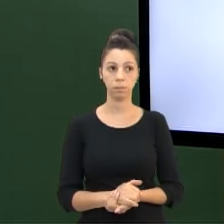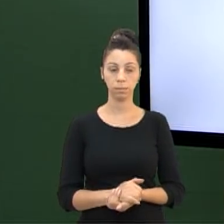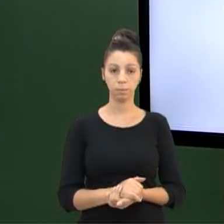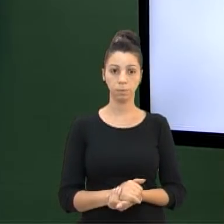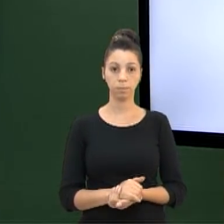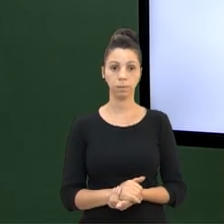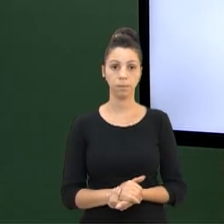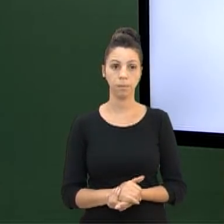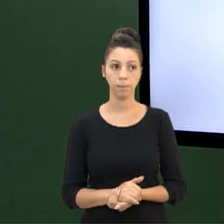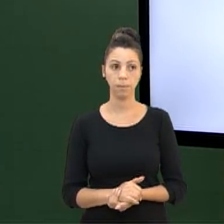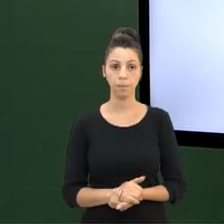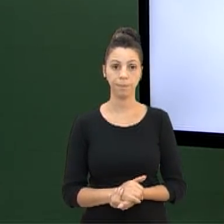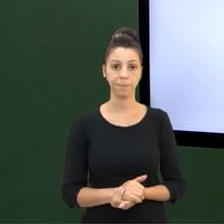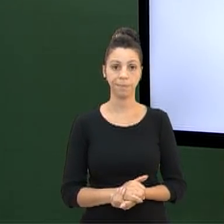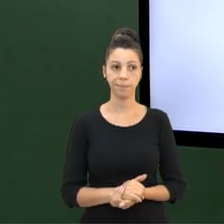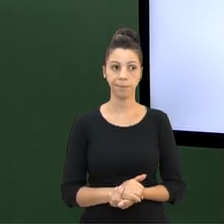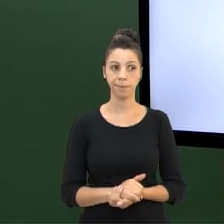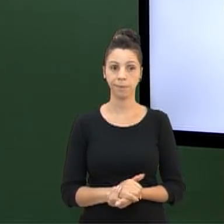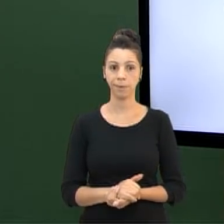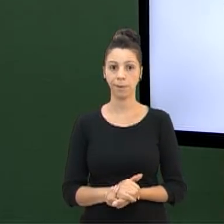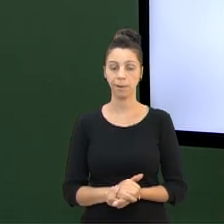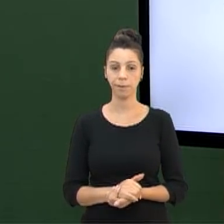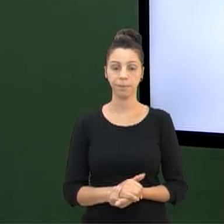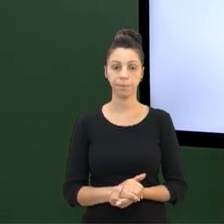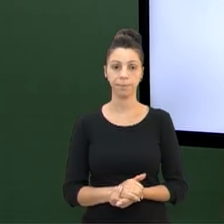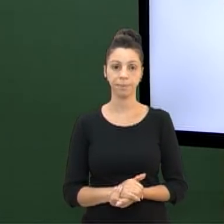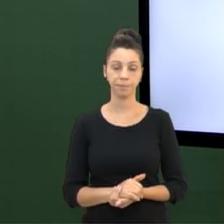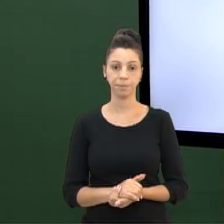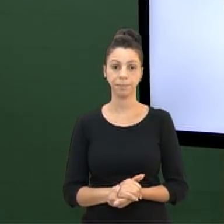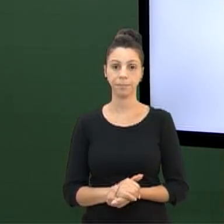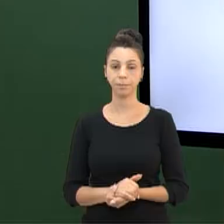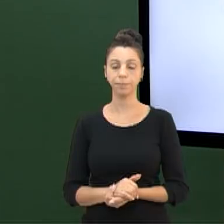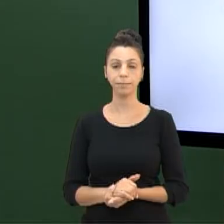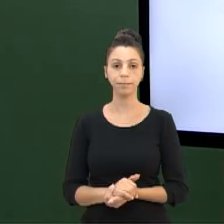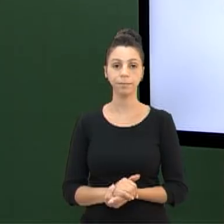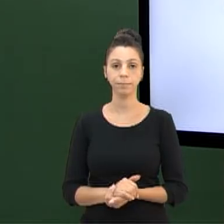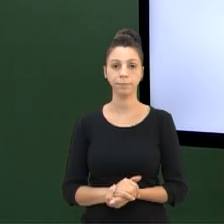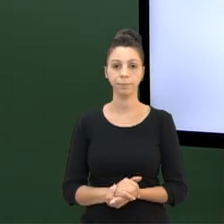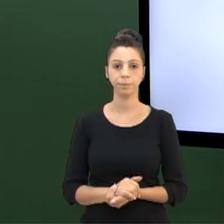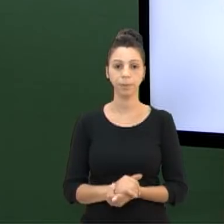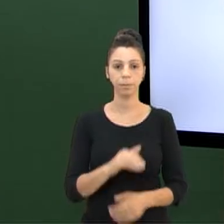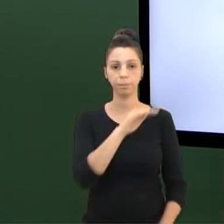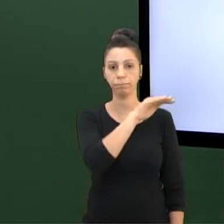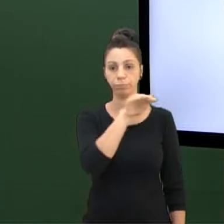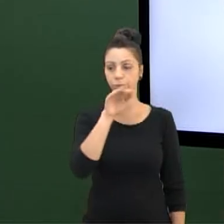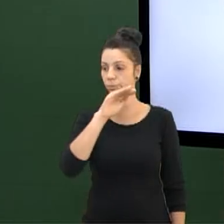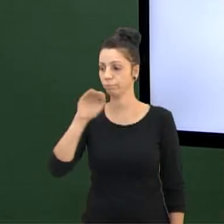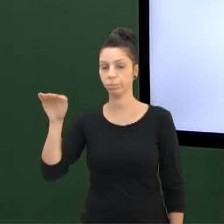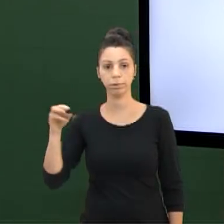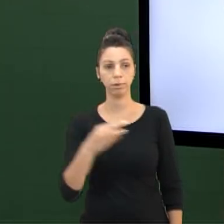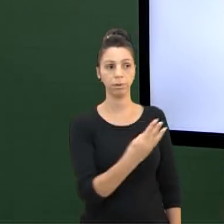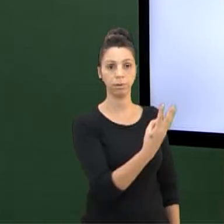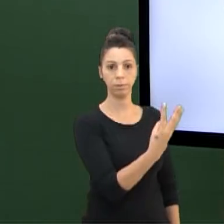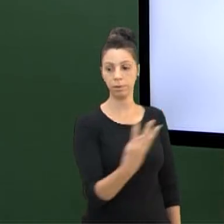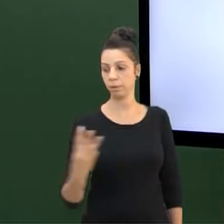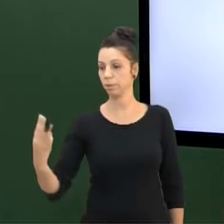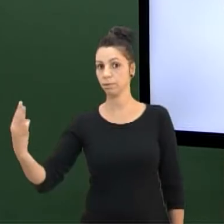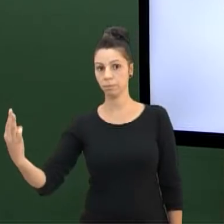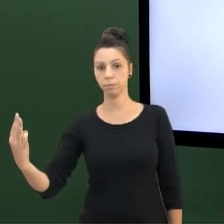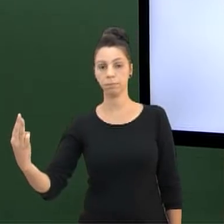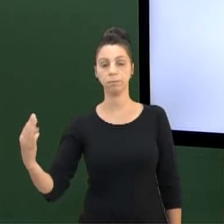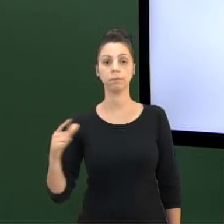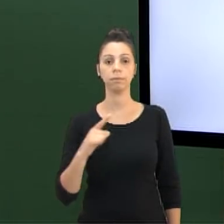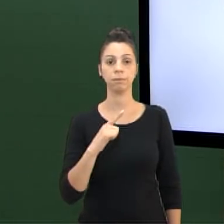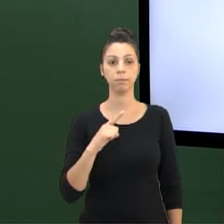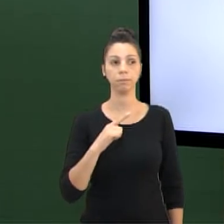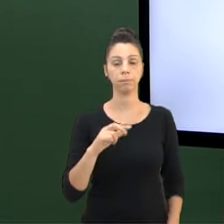entre eles só pode ser o 3. E aqui, meus queridos, lembra, a regra é bem clara. Se